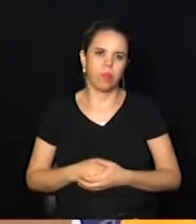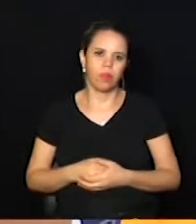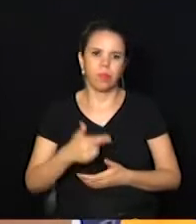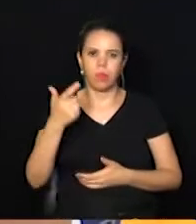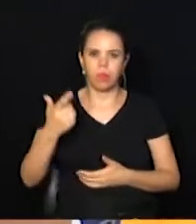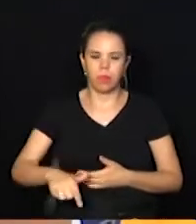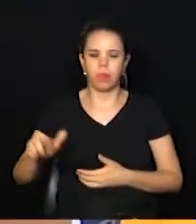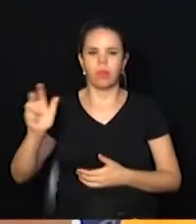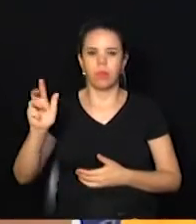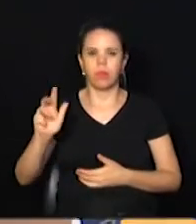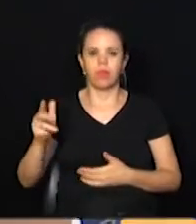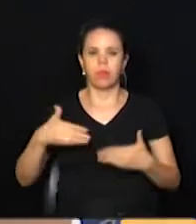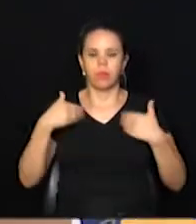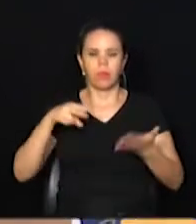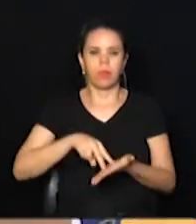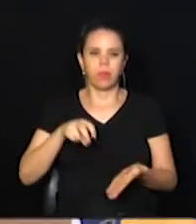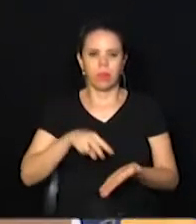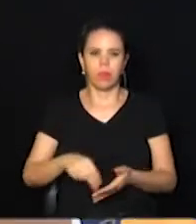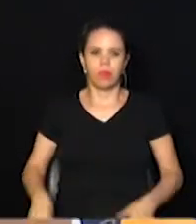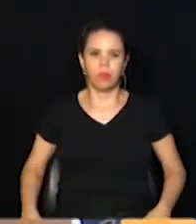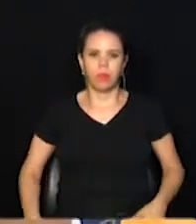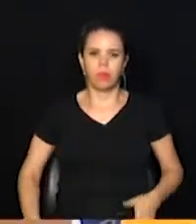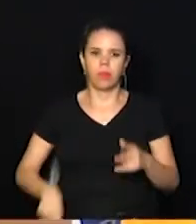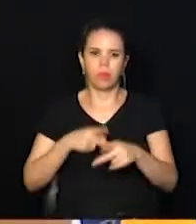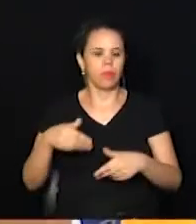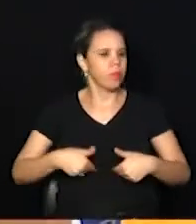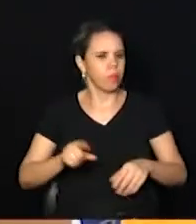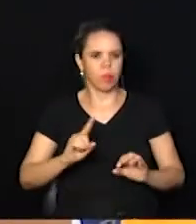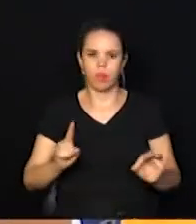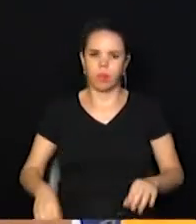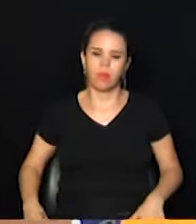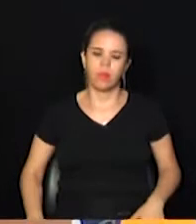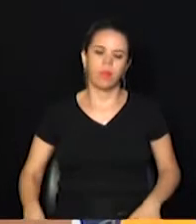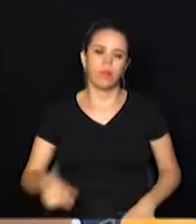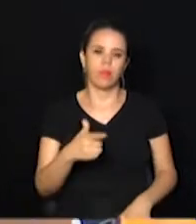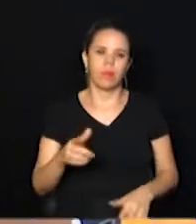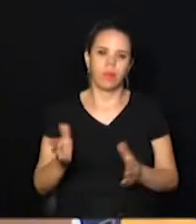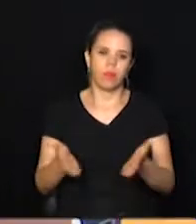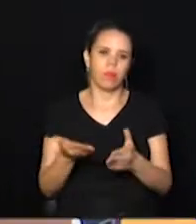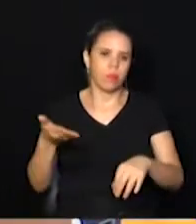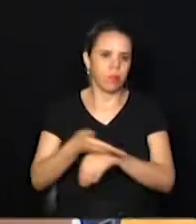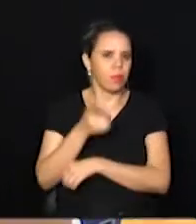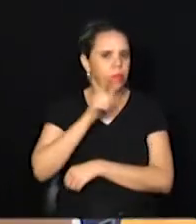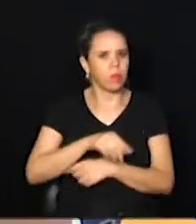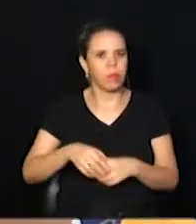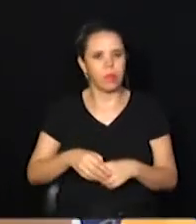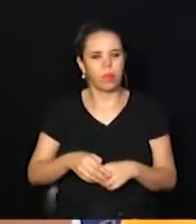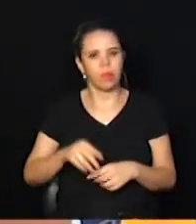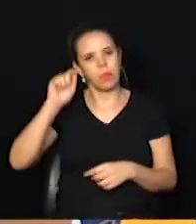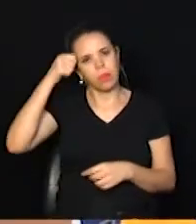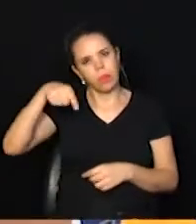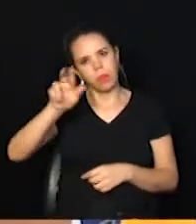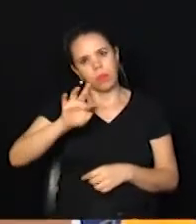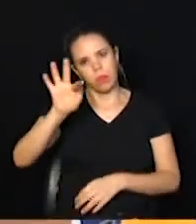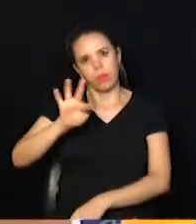novo. Foi uma alegria só. O povo deixou de passar fome. O pobre entrou no orçamento. O preto foi para a